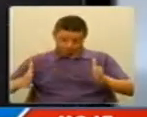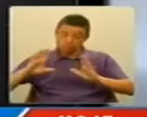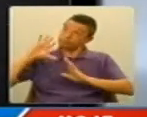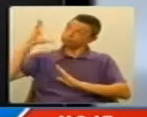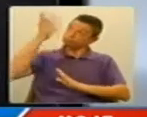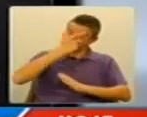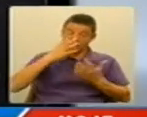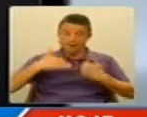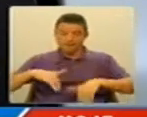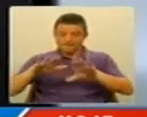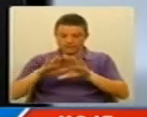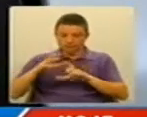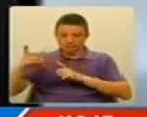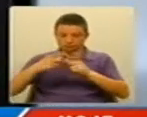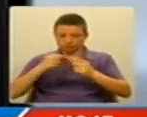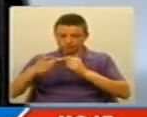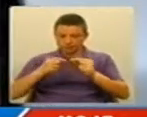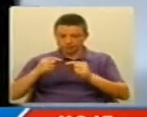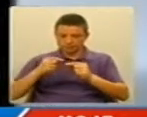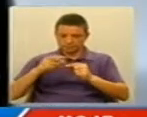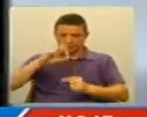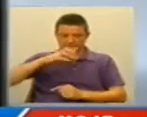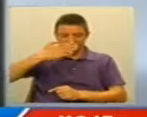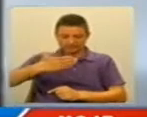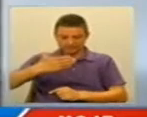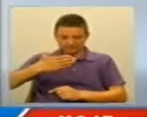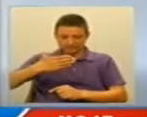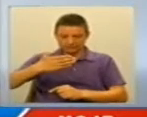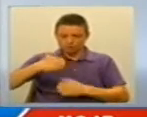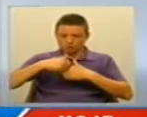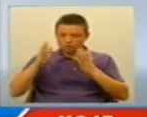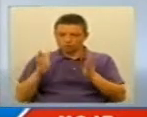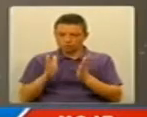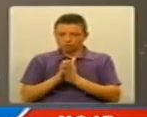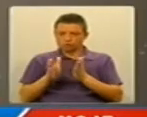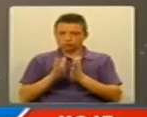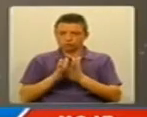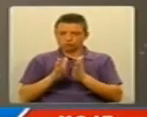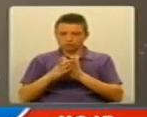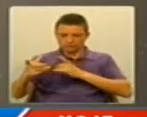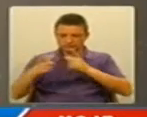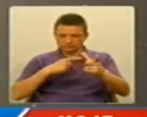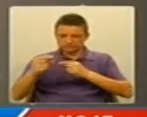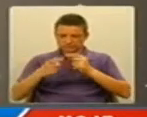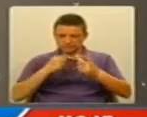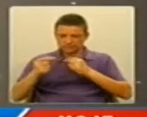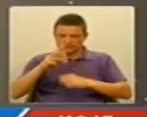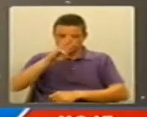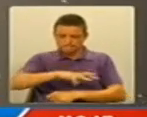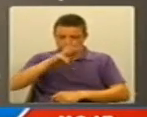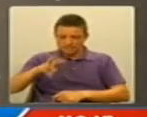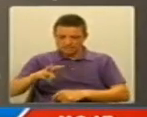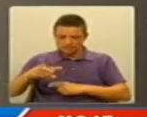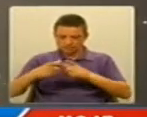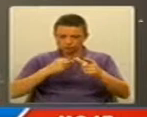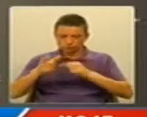da semana, é que na estrela, ou melhor, na galáxia M87, houve todo um enxame de estrelas, ou seja, estamos a falar de milhares e milhares de estrelas